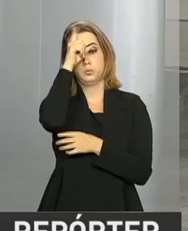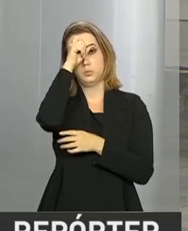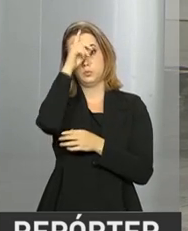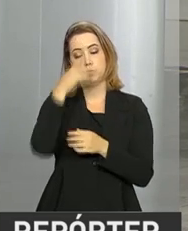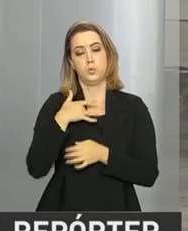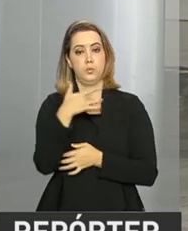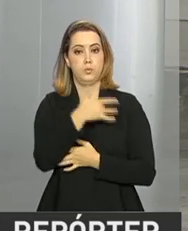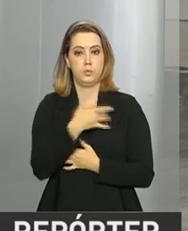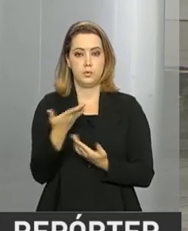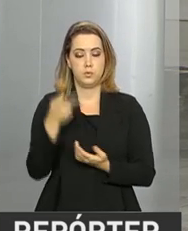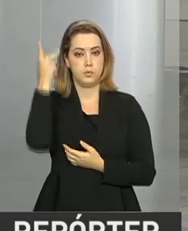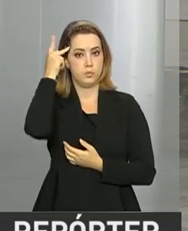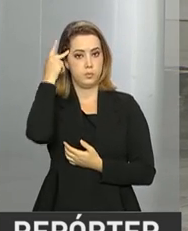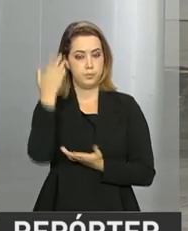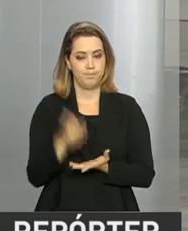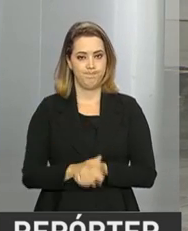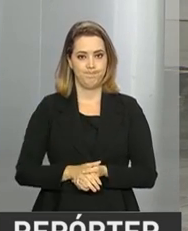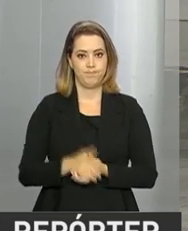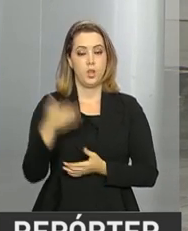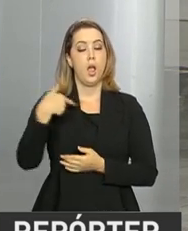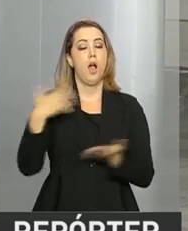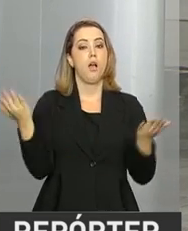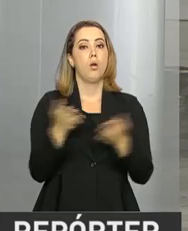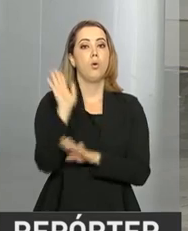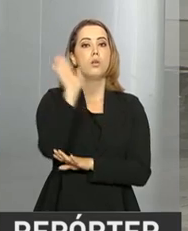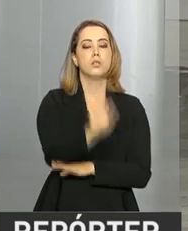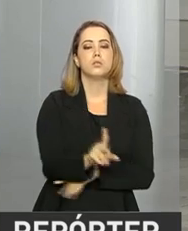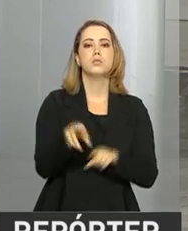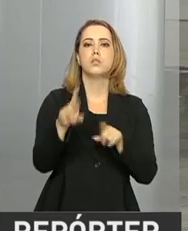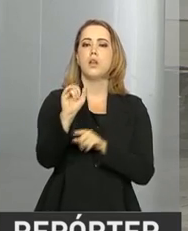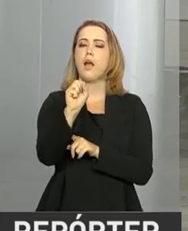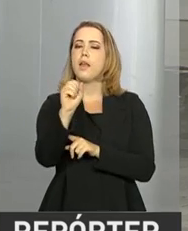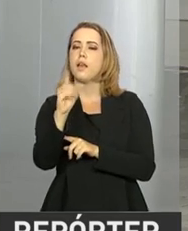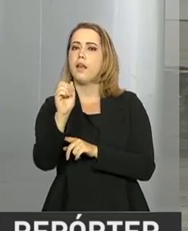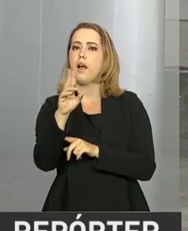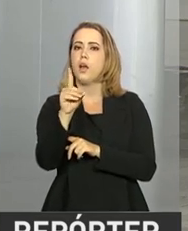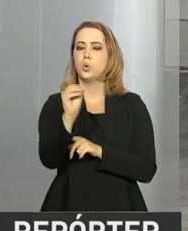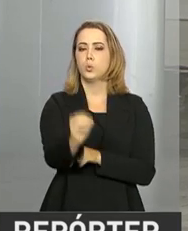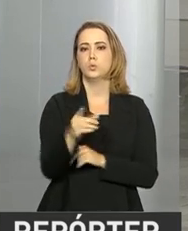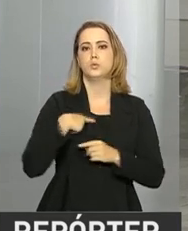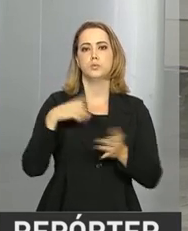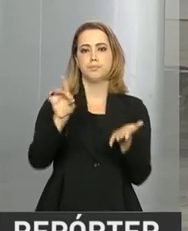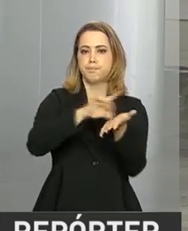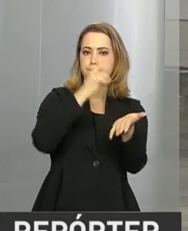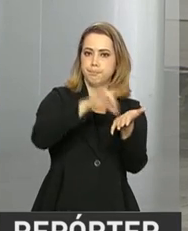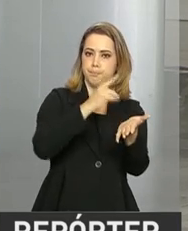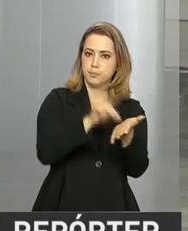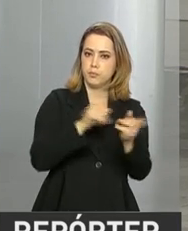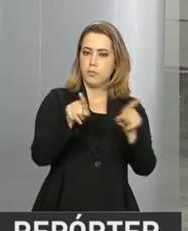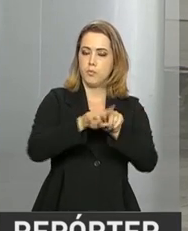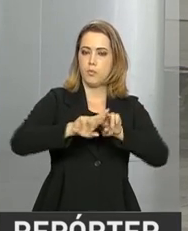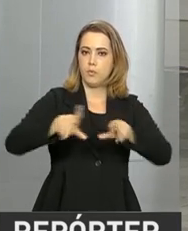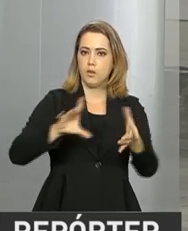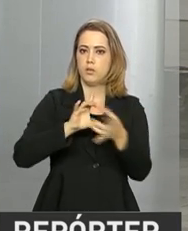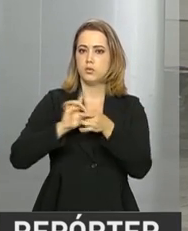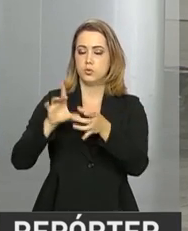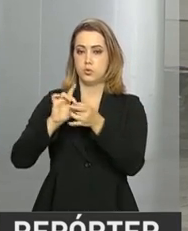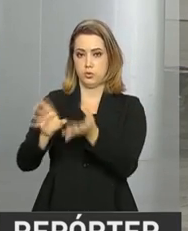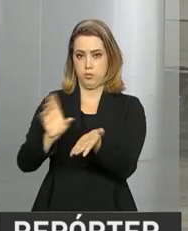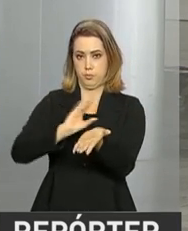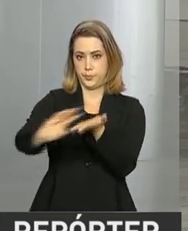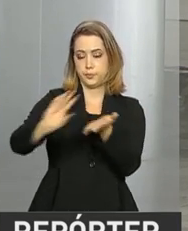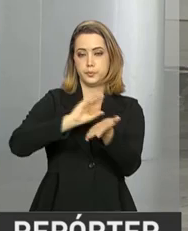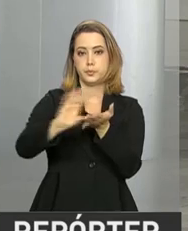E agora, pela tarde, Ricardo Barros esteve no Rio de Janeiro, onde também assinou portarias para liberar os recursos.